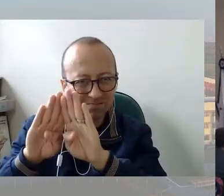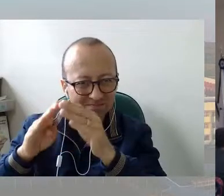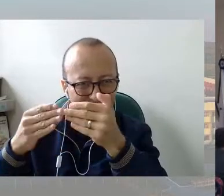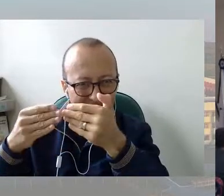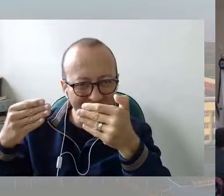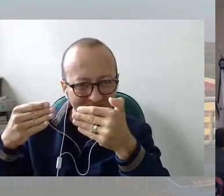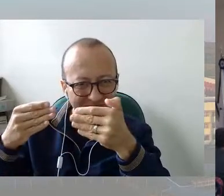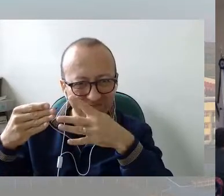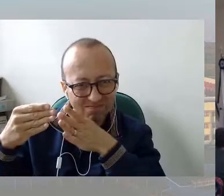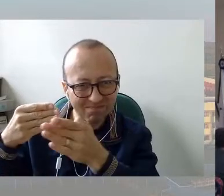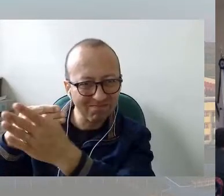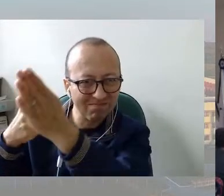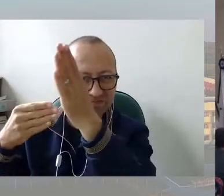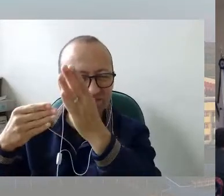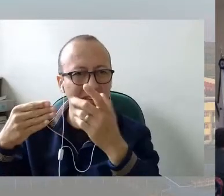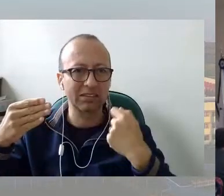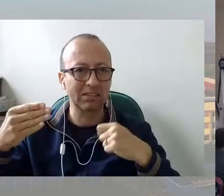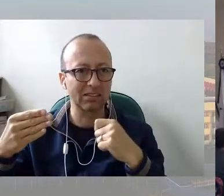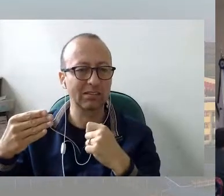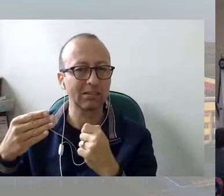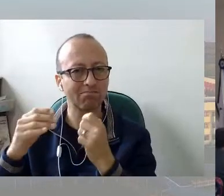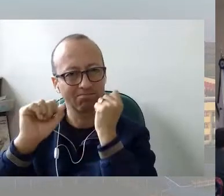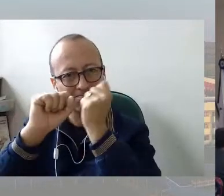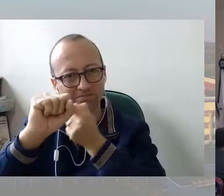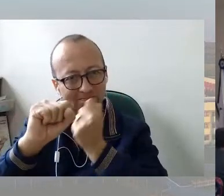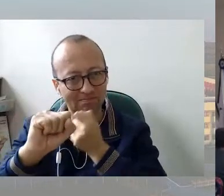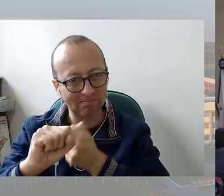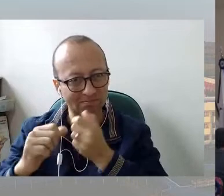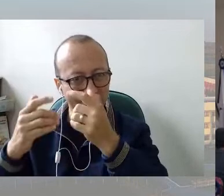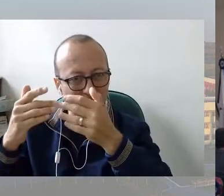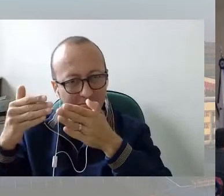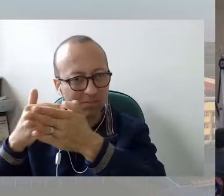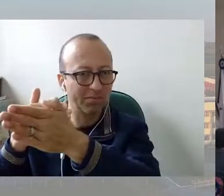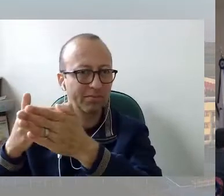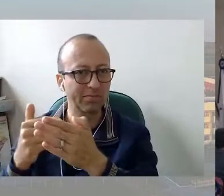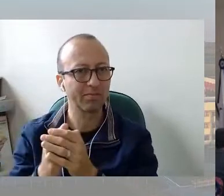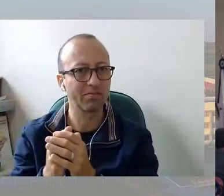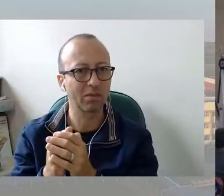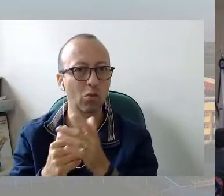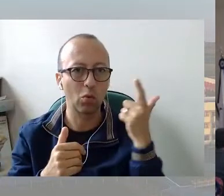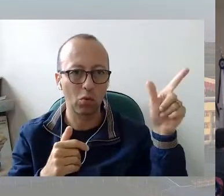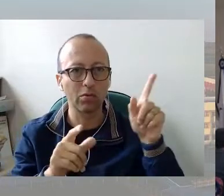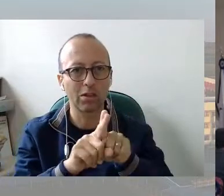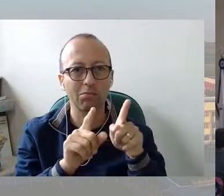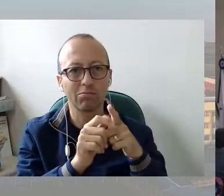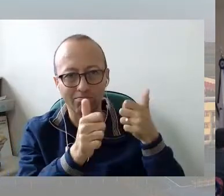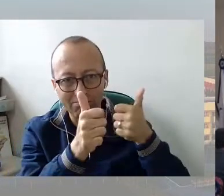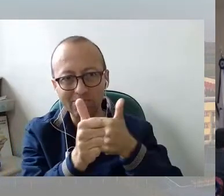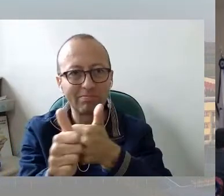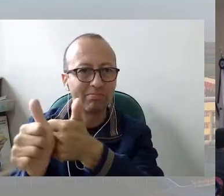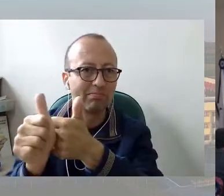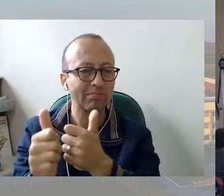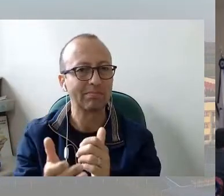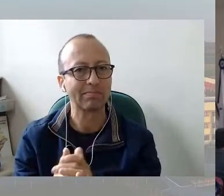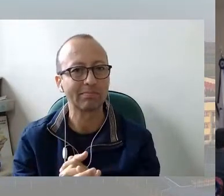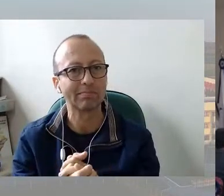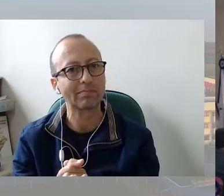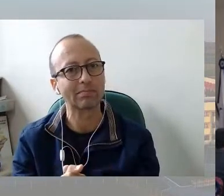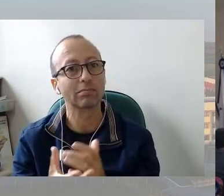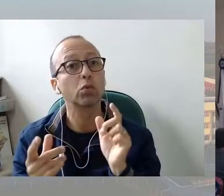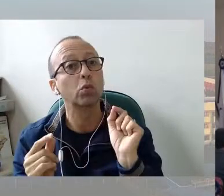está defendendo ou tentando lutar para fazer o furo para que vários outros possam vir. Talvez a gente tenha que entender que a gente precisa